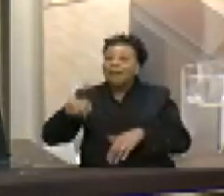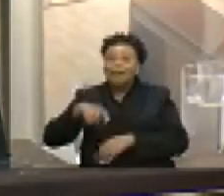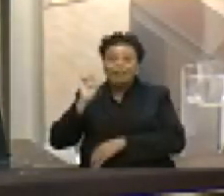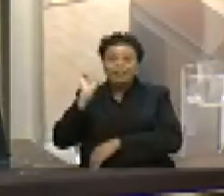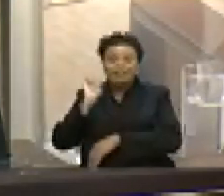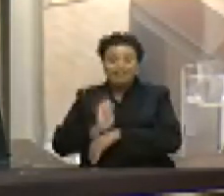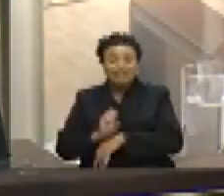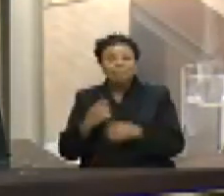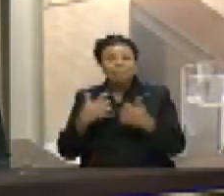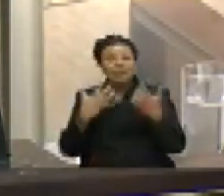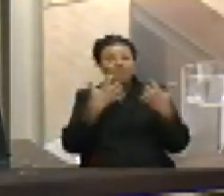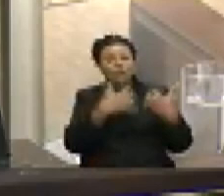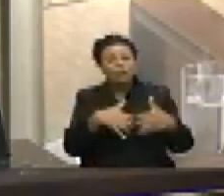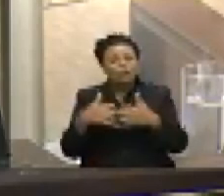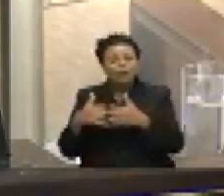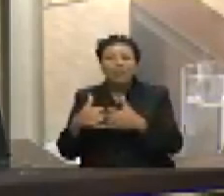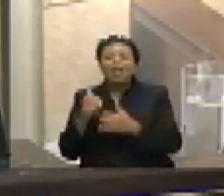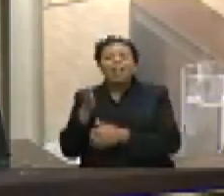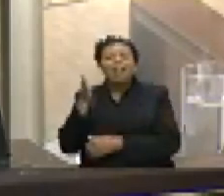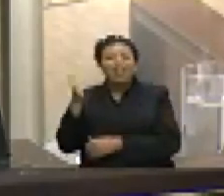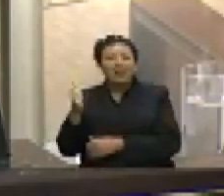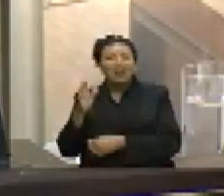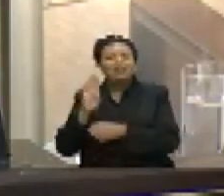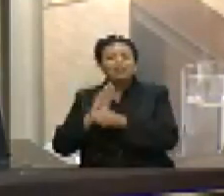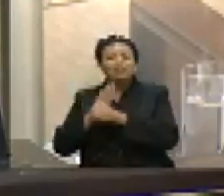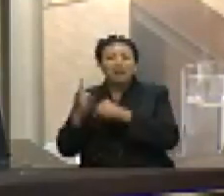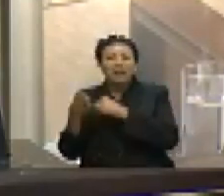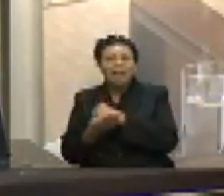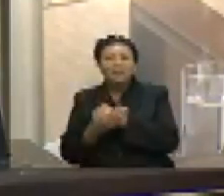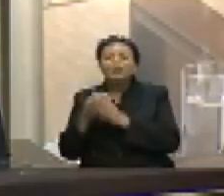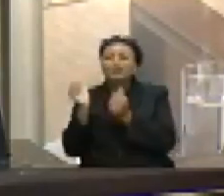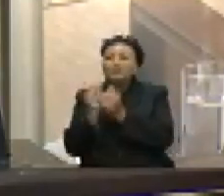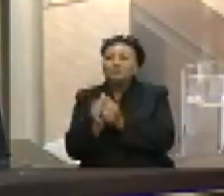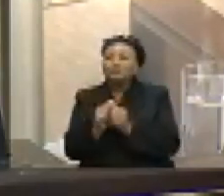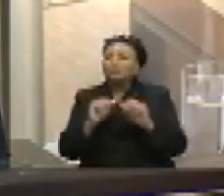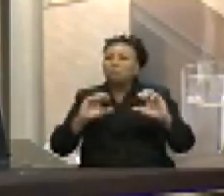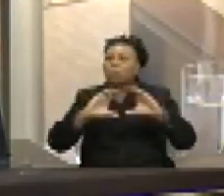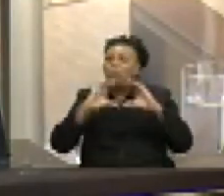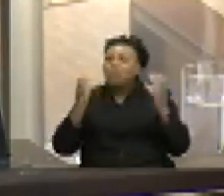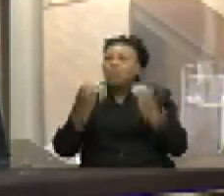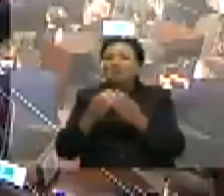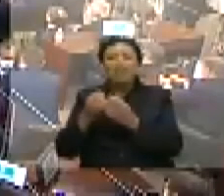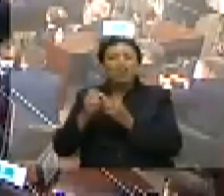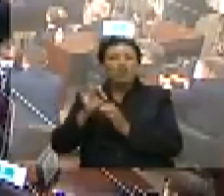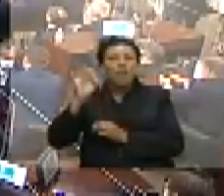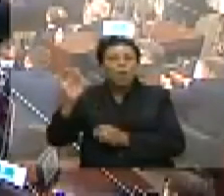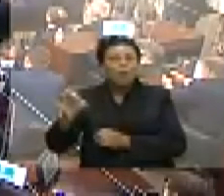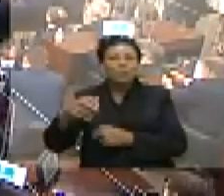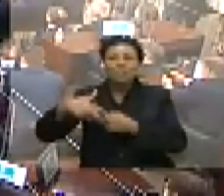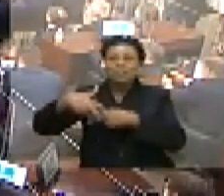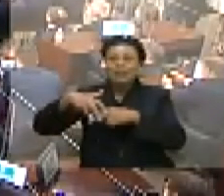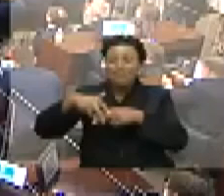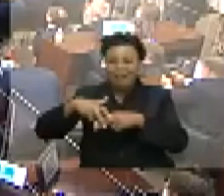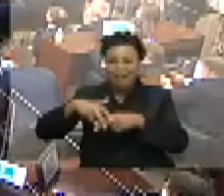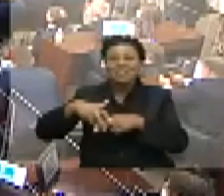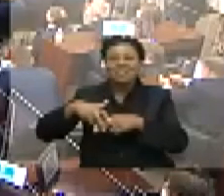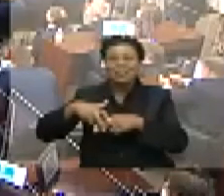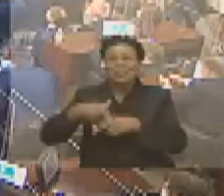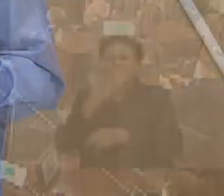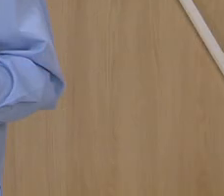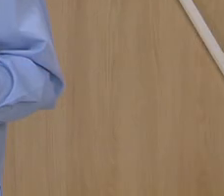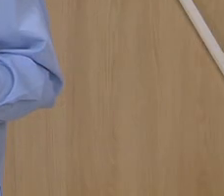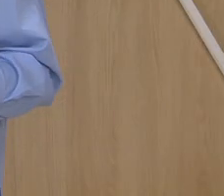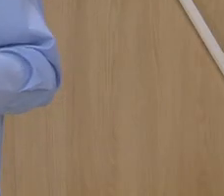e deve funcionar também na ponta, também no barro, também junto às comunidades que ficam distantes da Praça da Matriz, em Porto